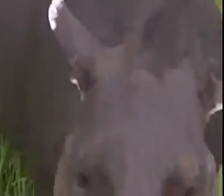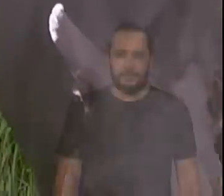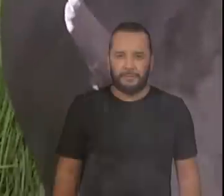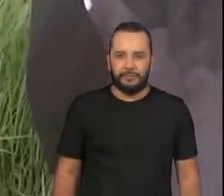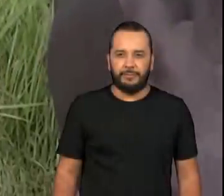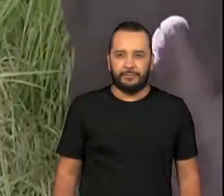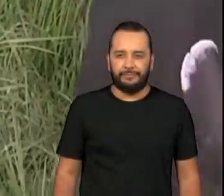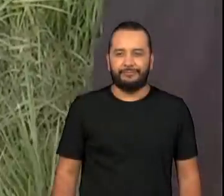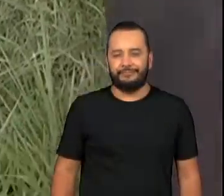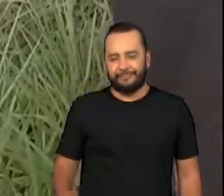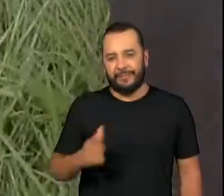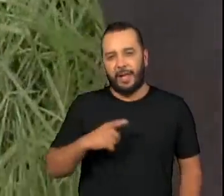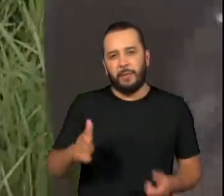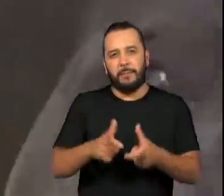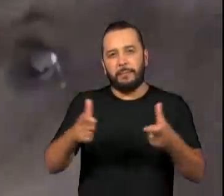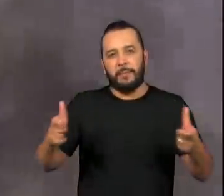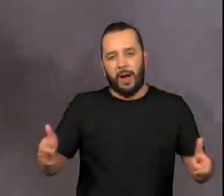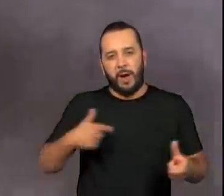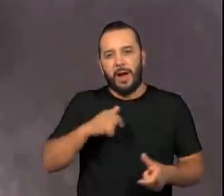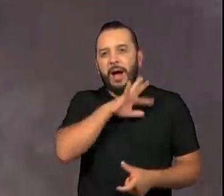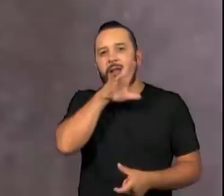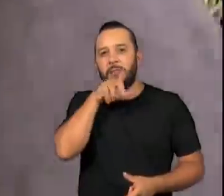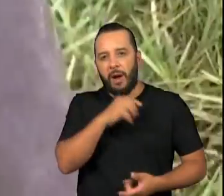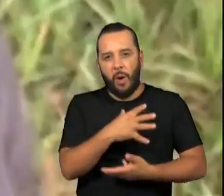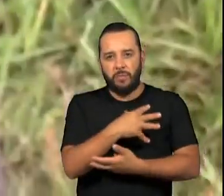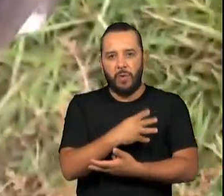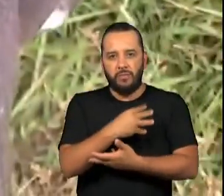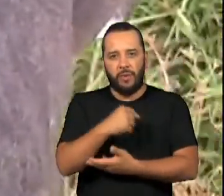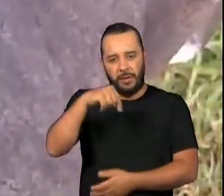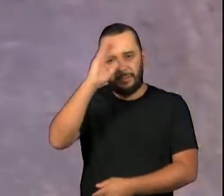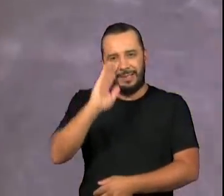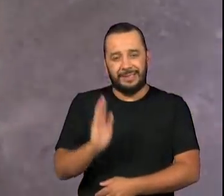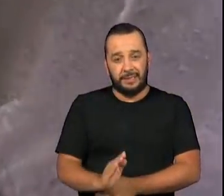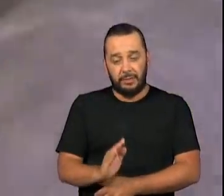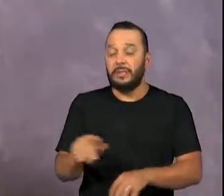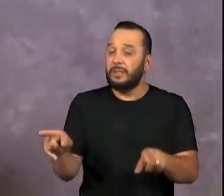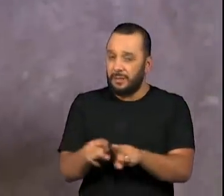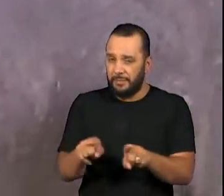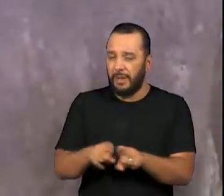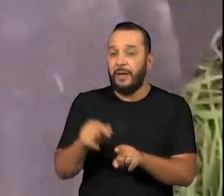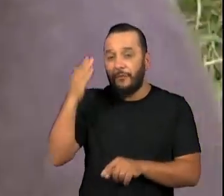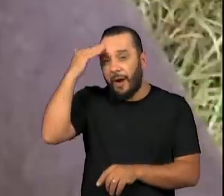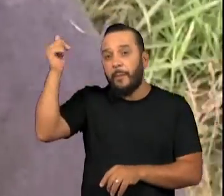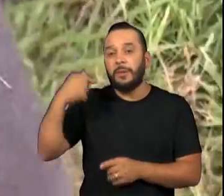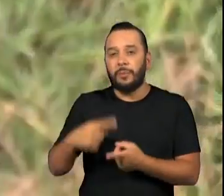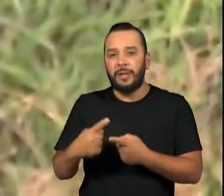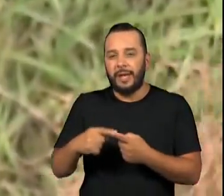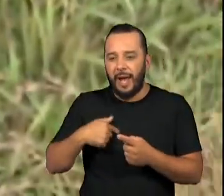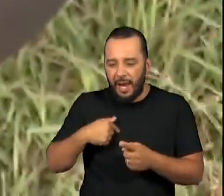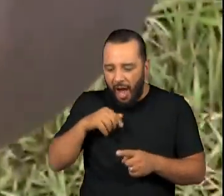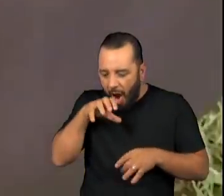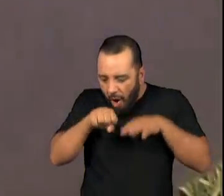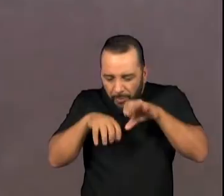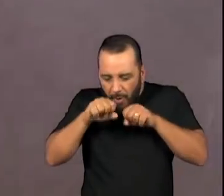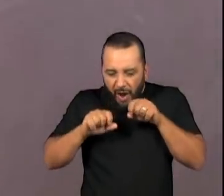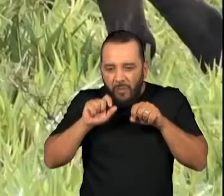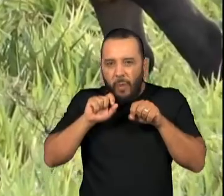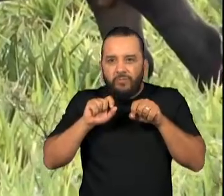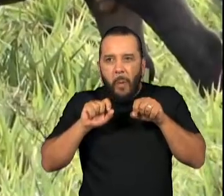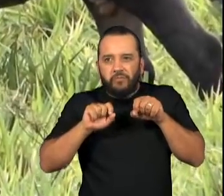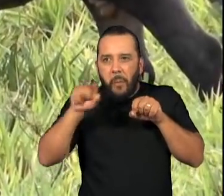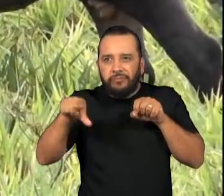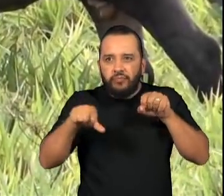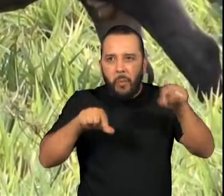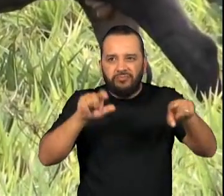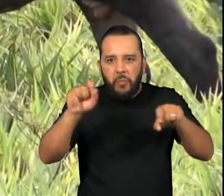Além de ser o maior mamífero terrestre do Brasil, a anta é conhecida como jardineira da floresta, pela